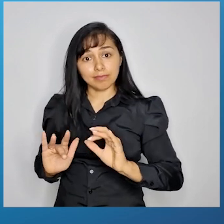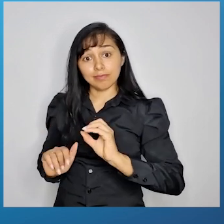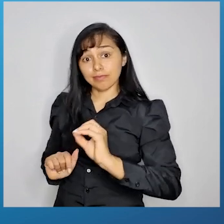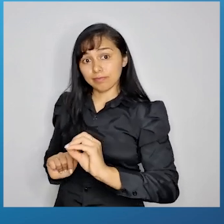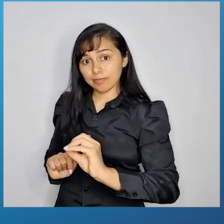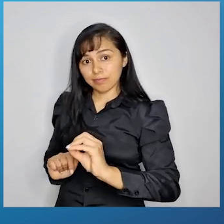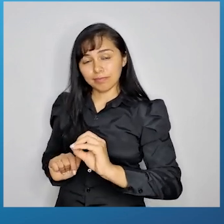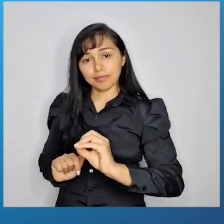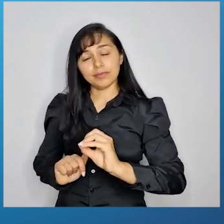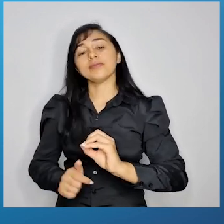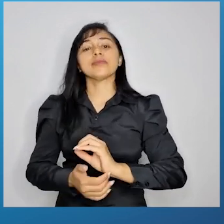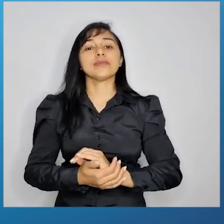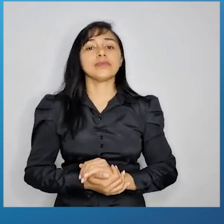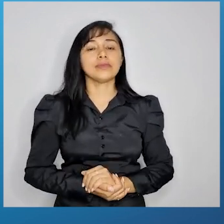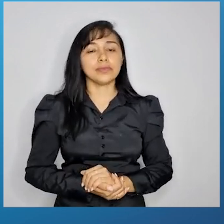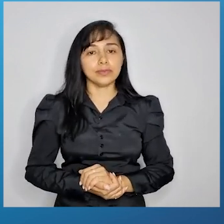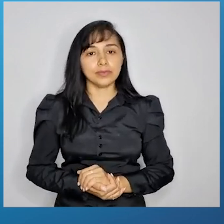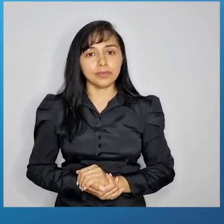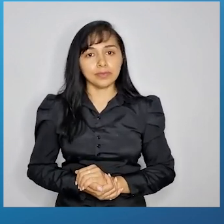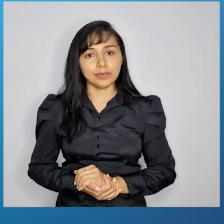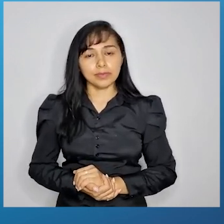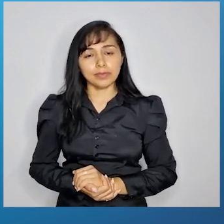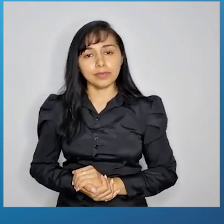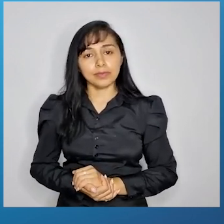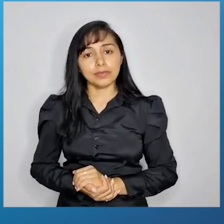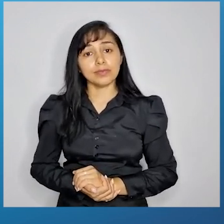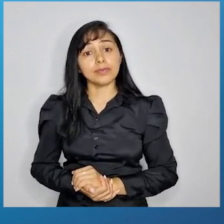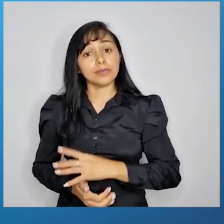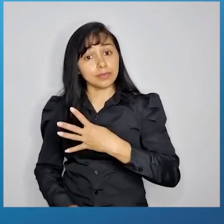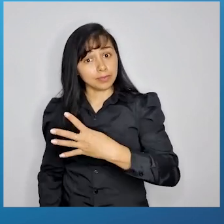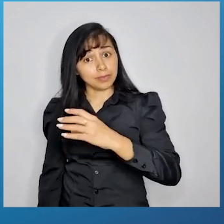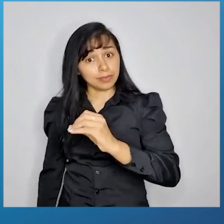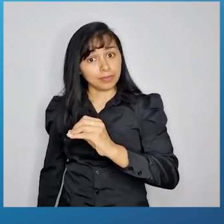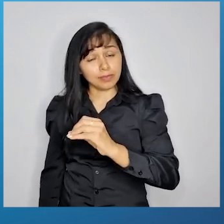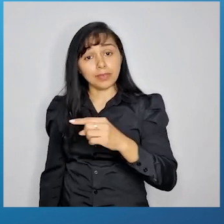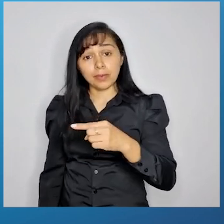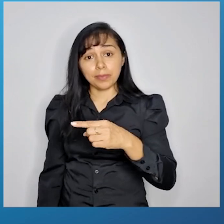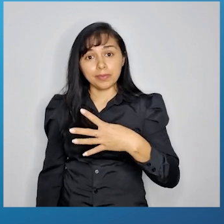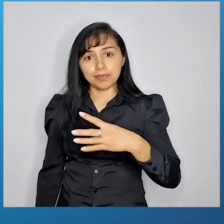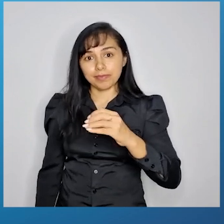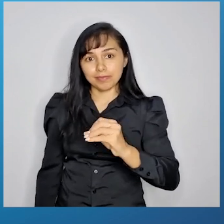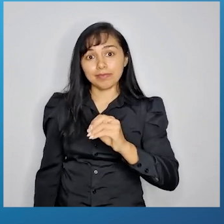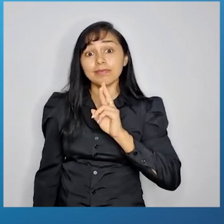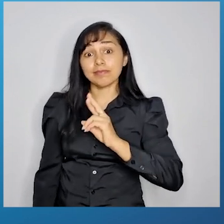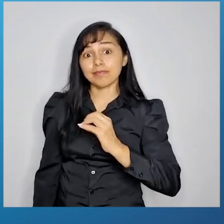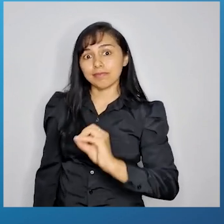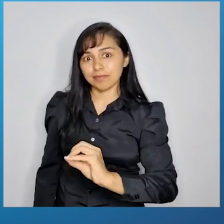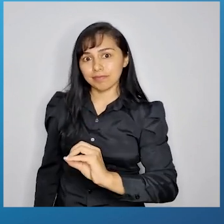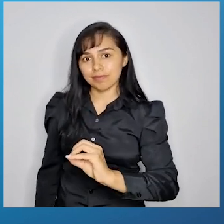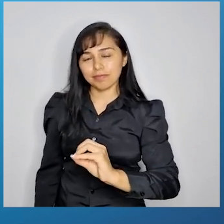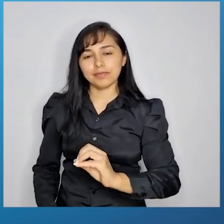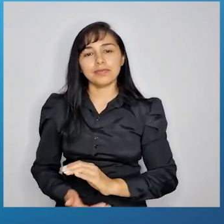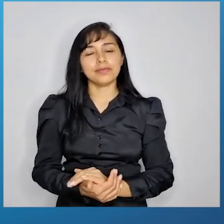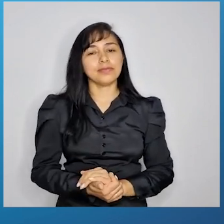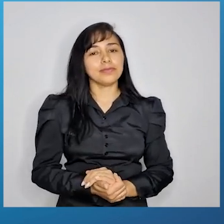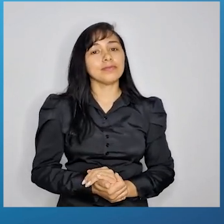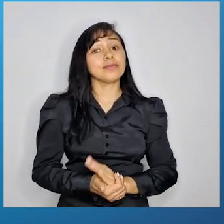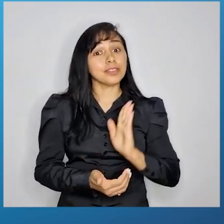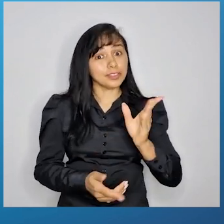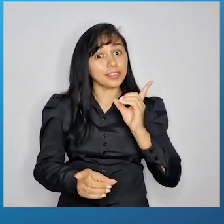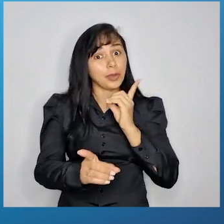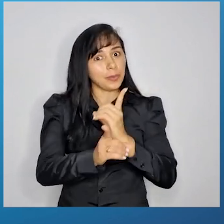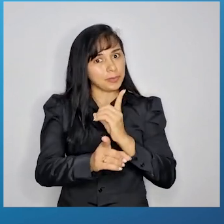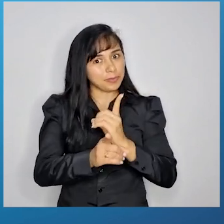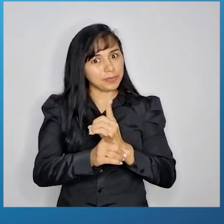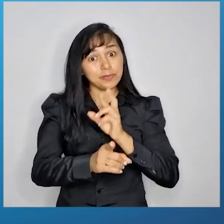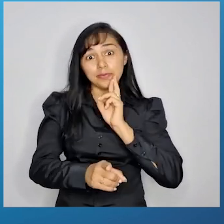40. Vamos fazer a subtração. 40 menos 40 é exatamente zero.